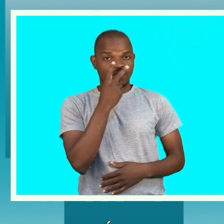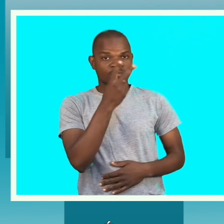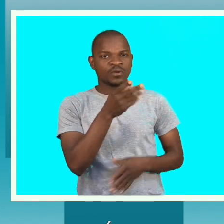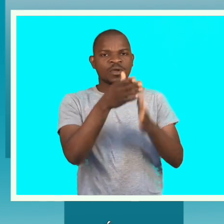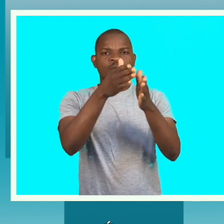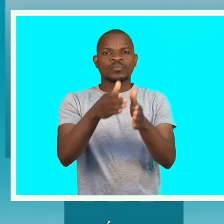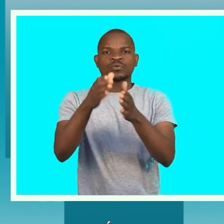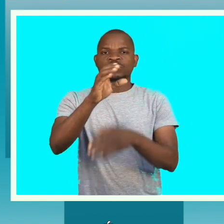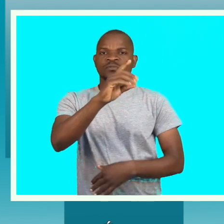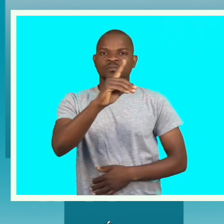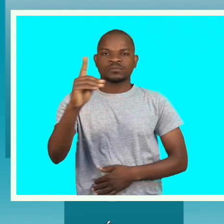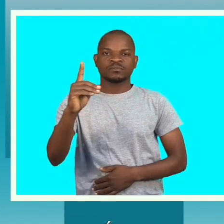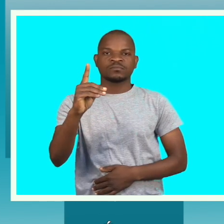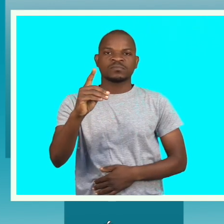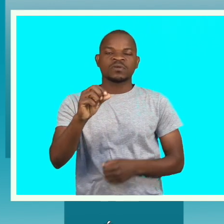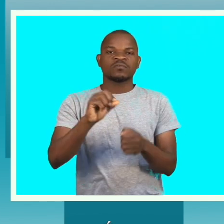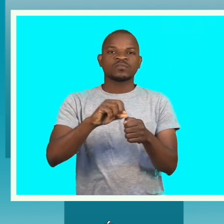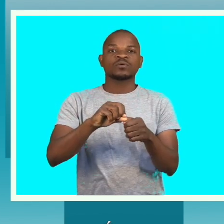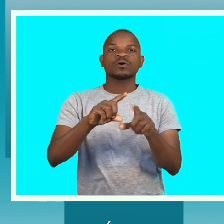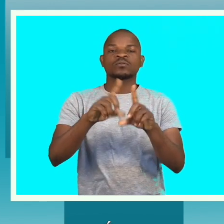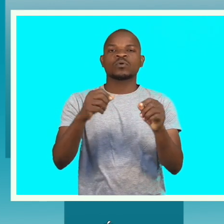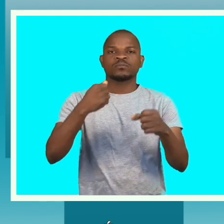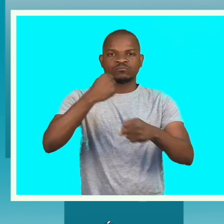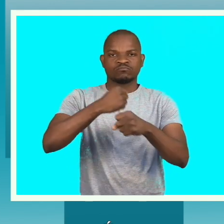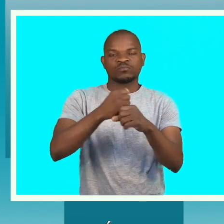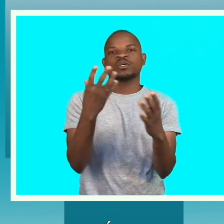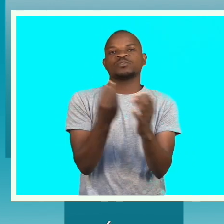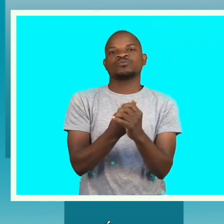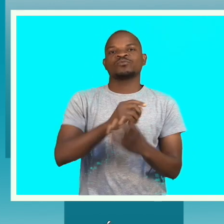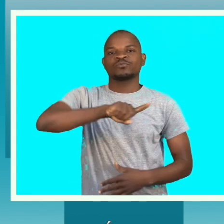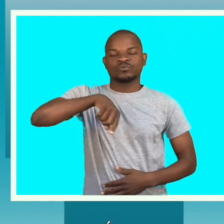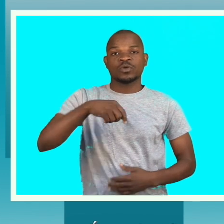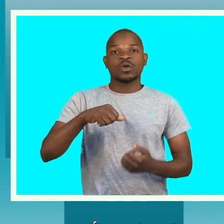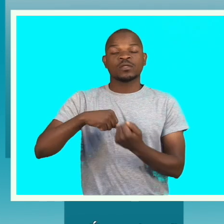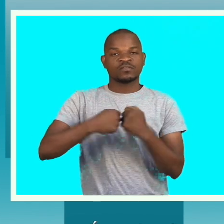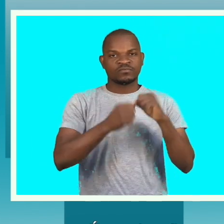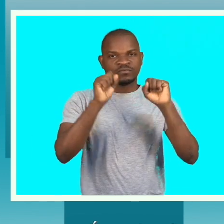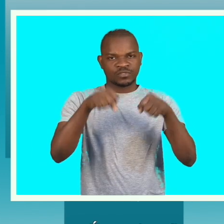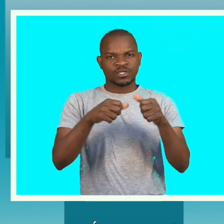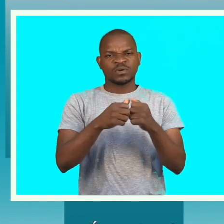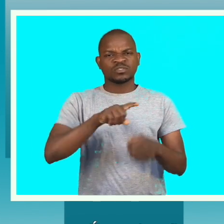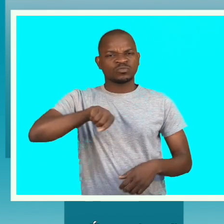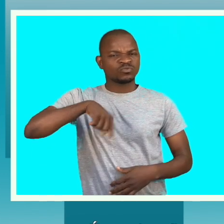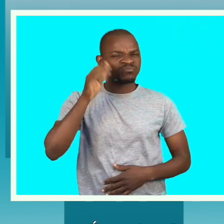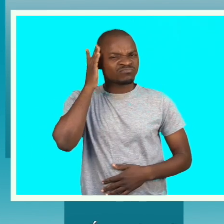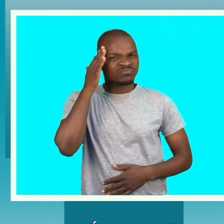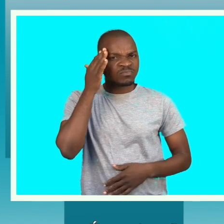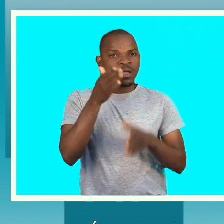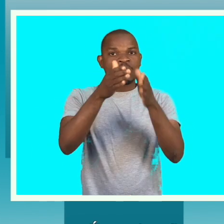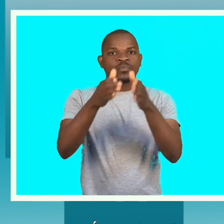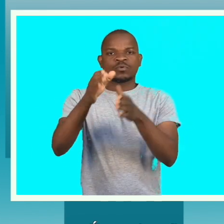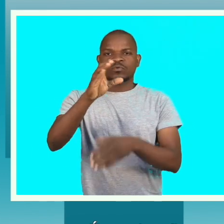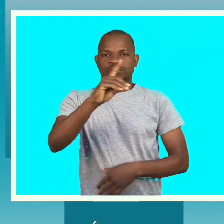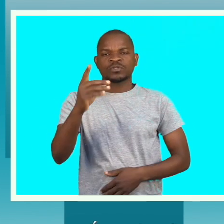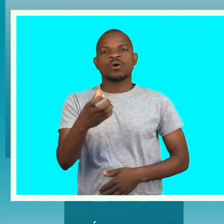pessoas com deficiência estarem a trabalhar conjuntamente conosco. É um desafio porque nós acreditamos que as pessoas com